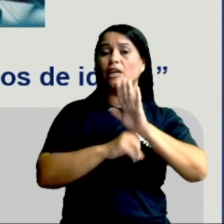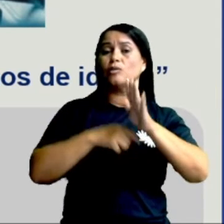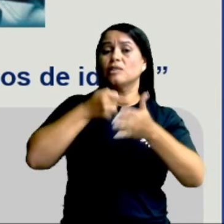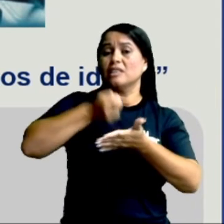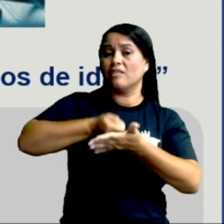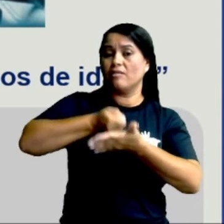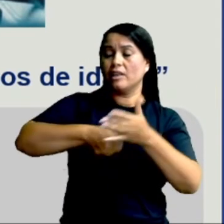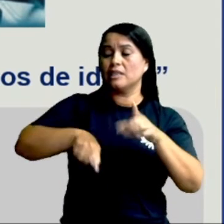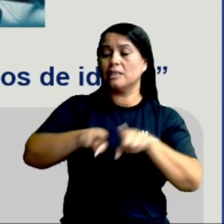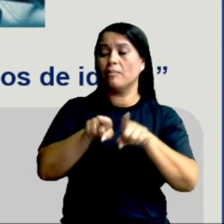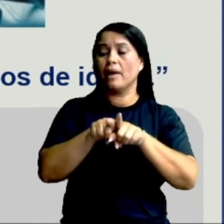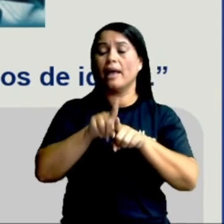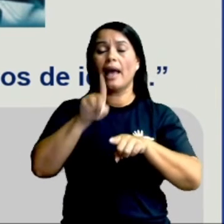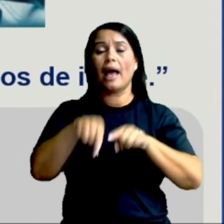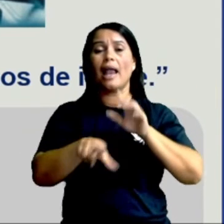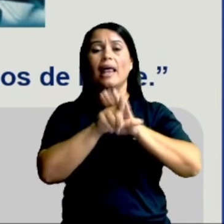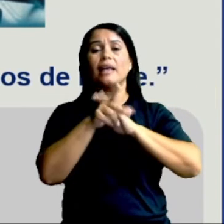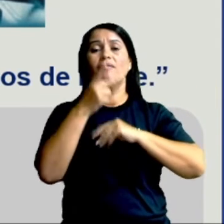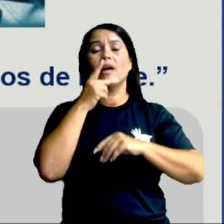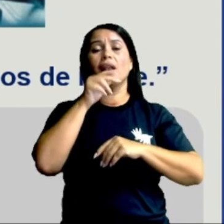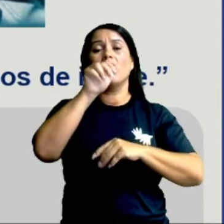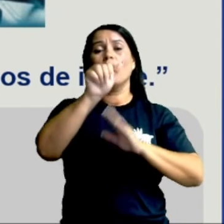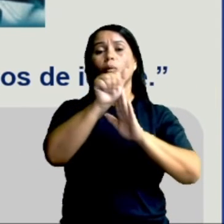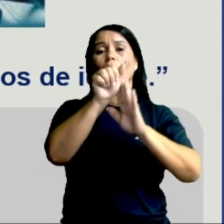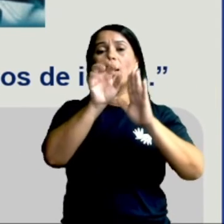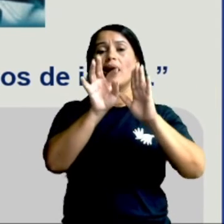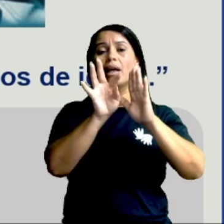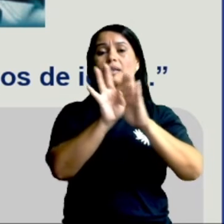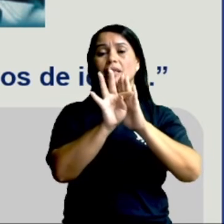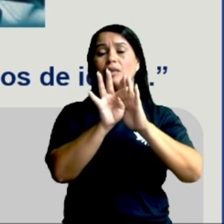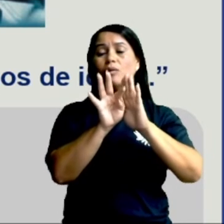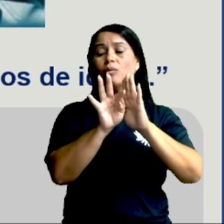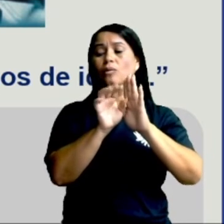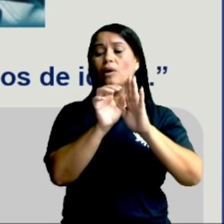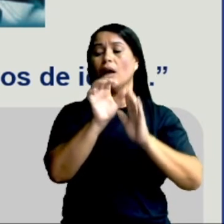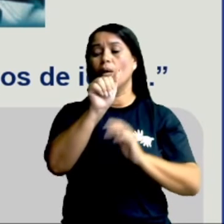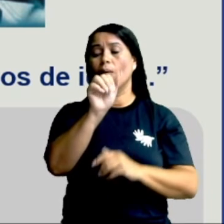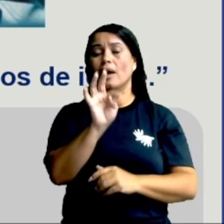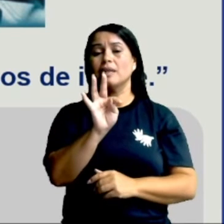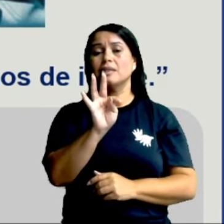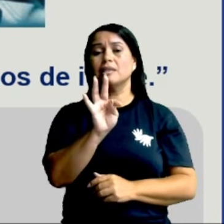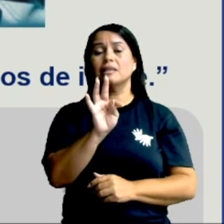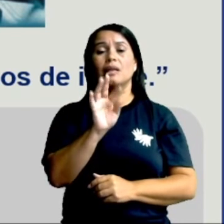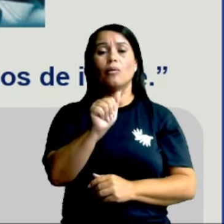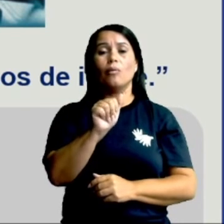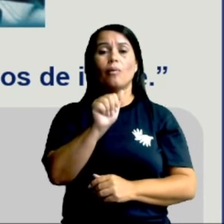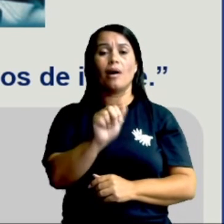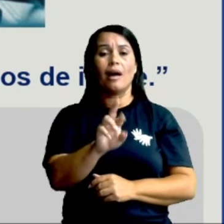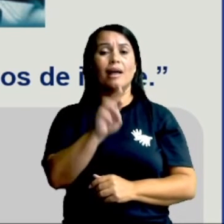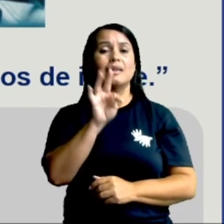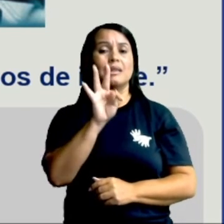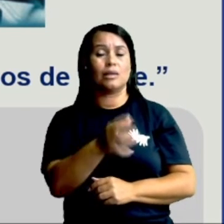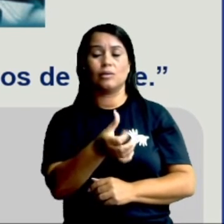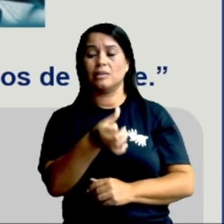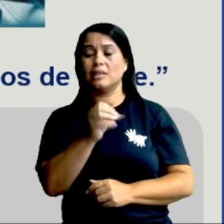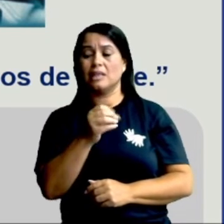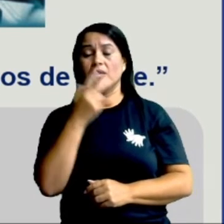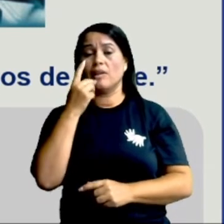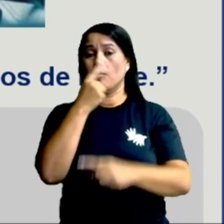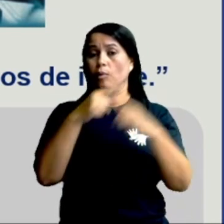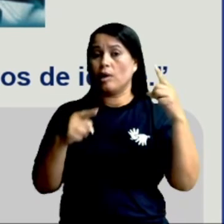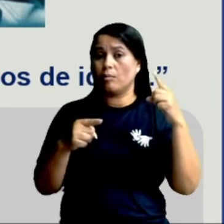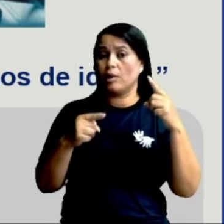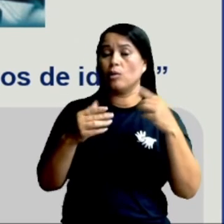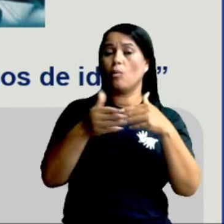que fala sobre isso é o artigo 60, que diz que é proibido qualquer trabalho a menores de 14